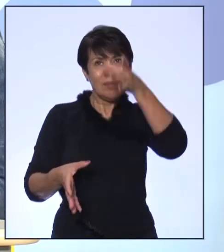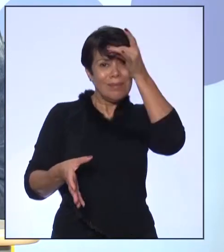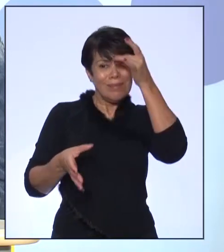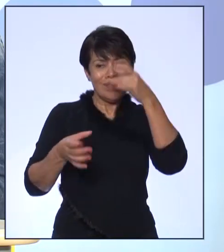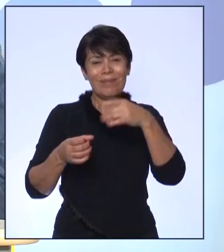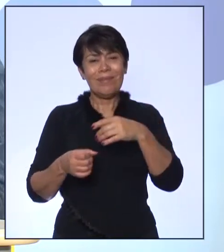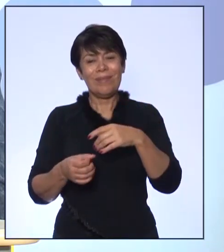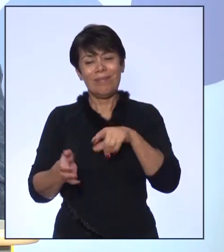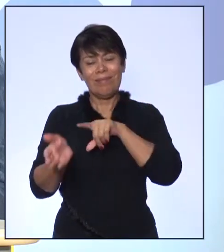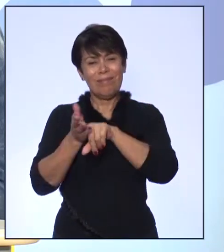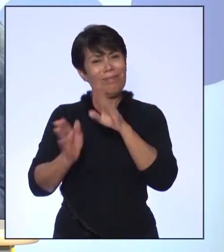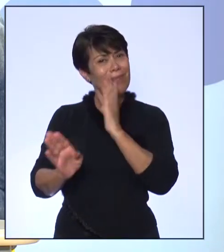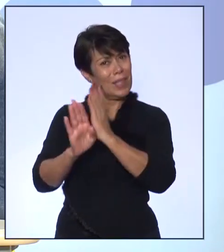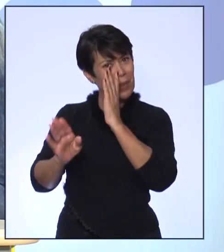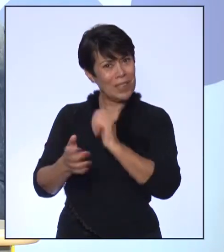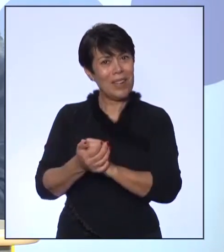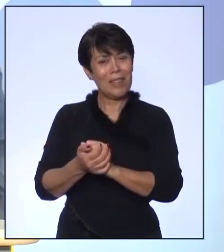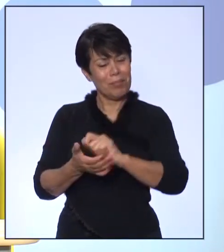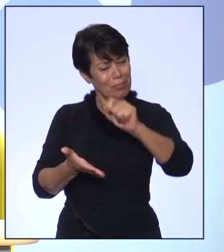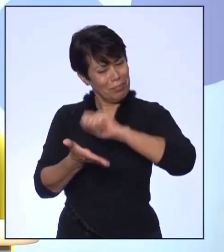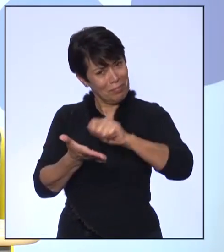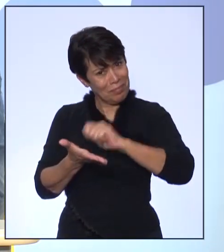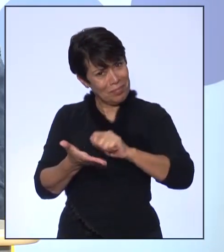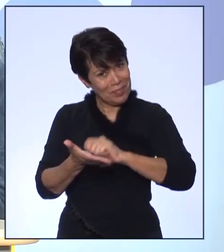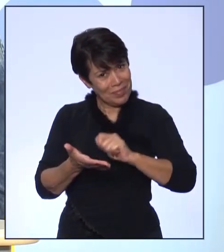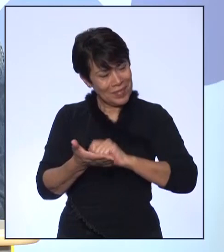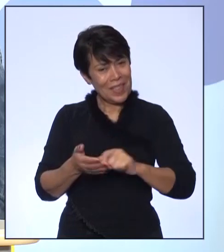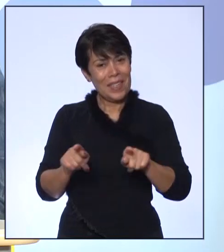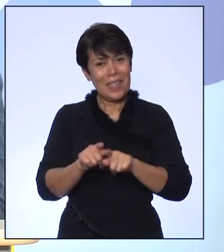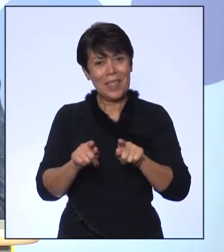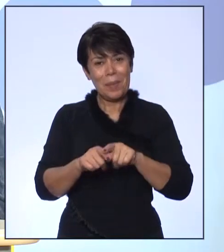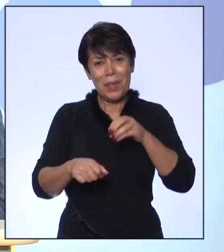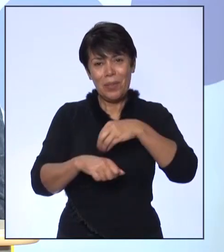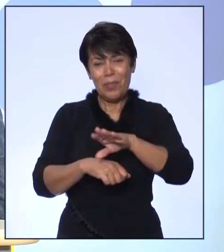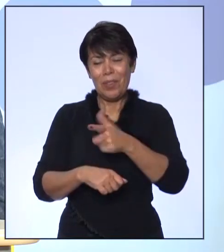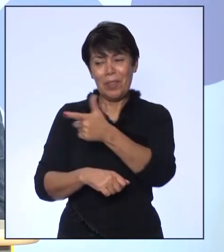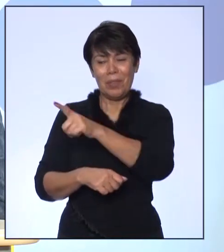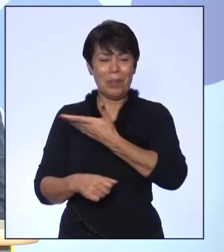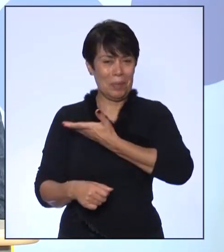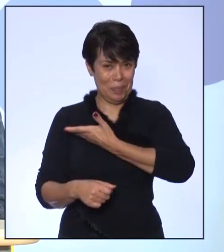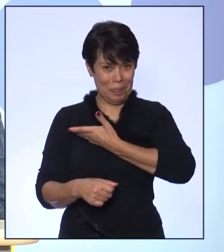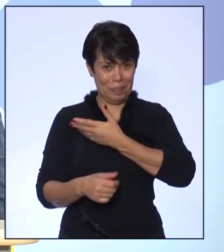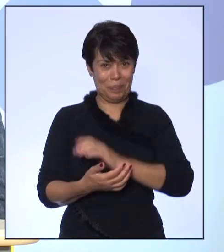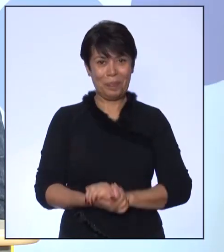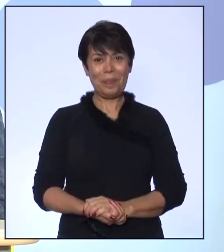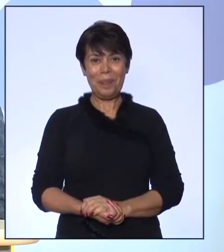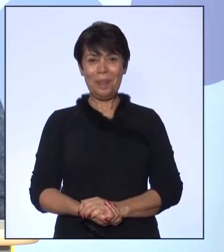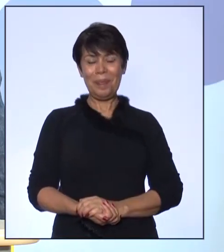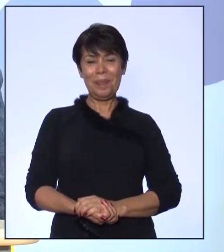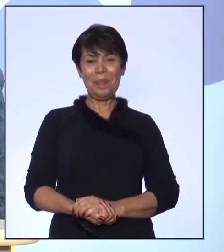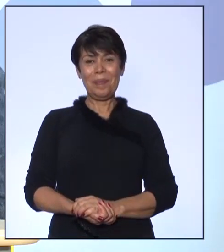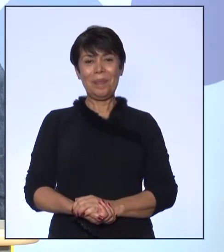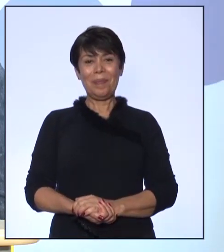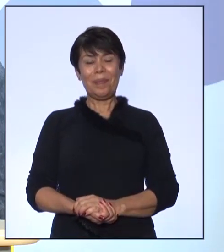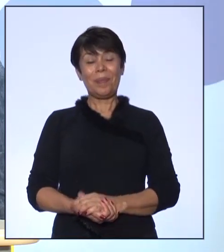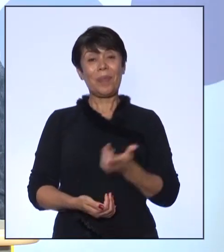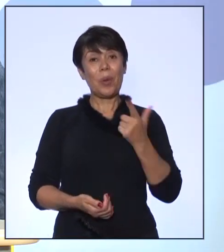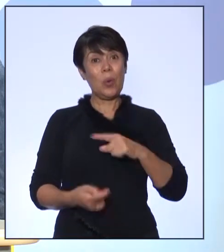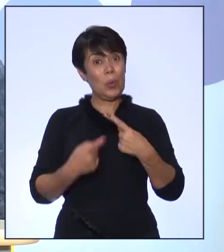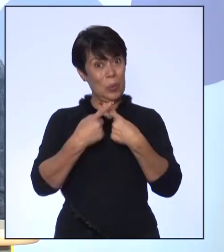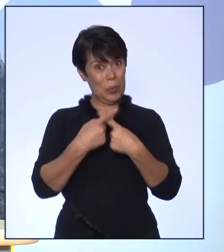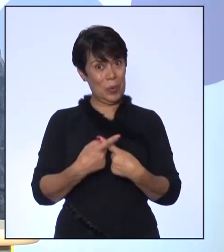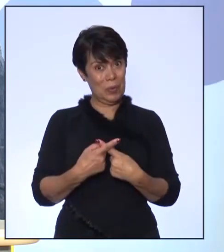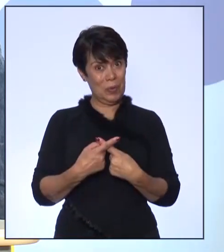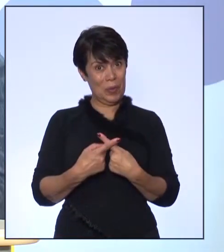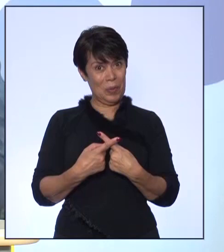né, o que você conseguiu descobrir, e também as descobertas dos seus colegas, tá bom? Vamos lá. Próximo desafio,